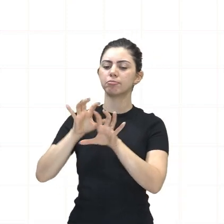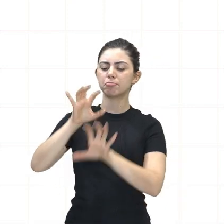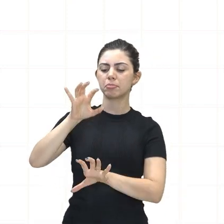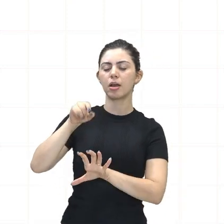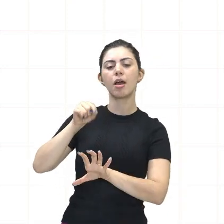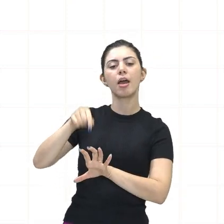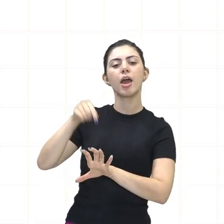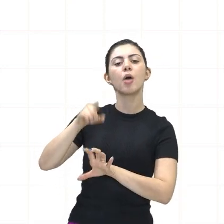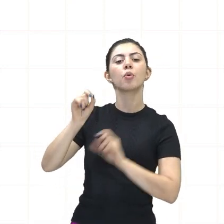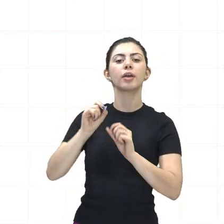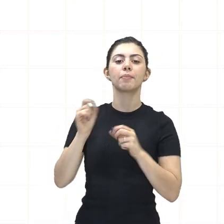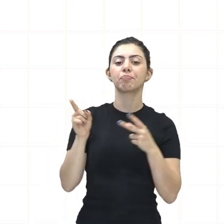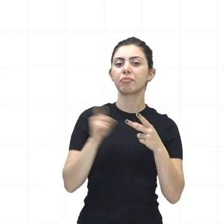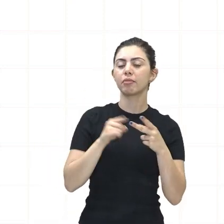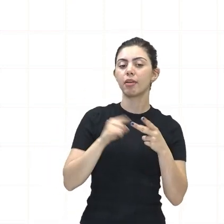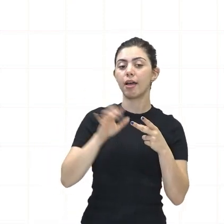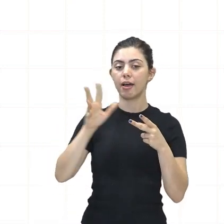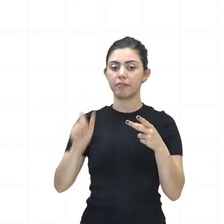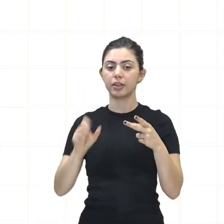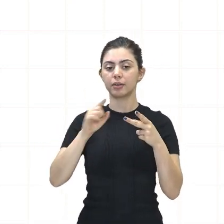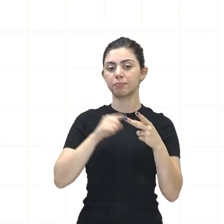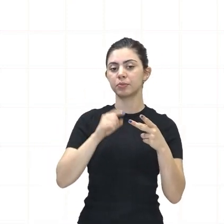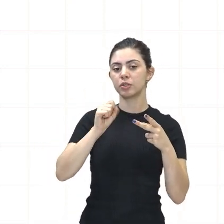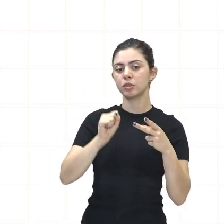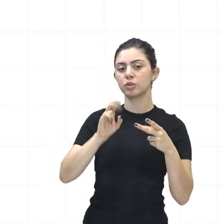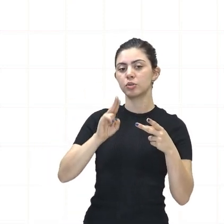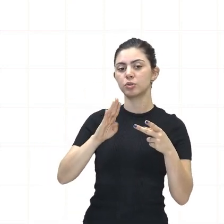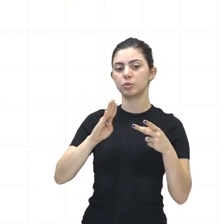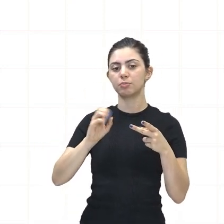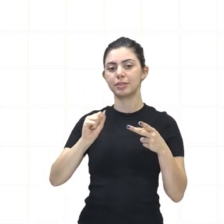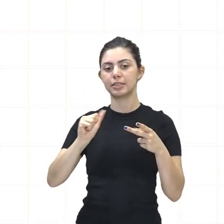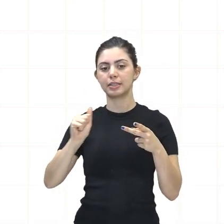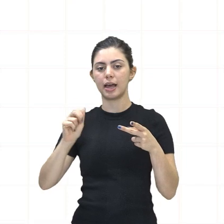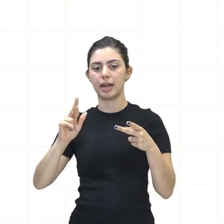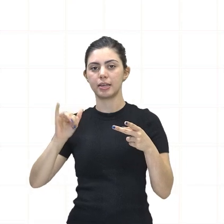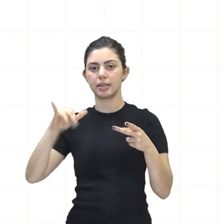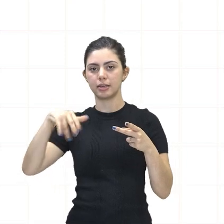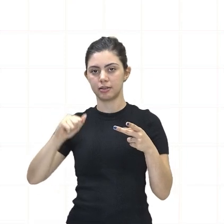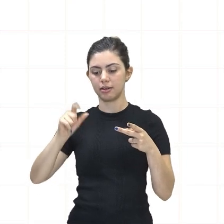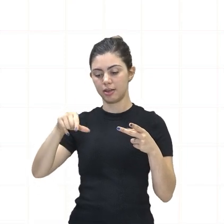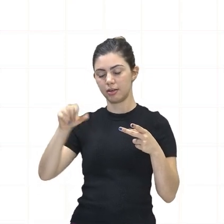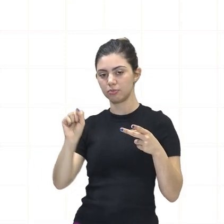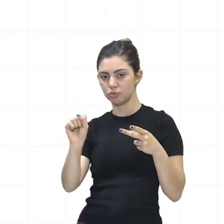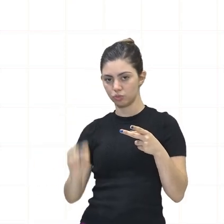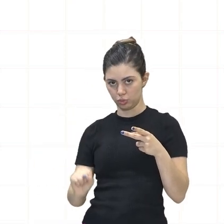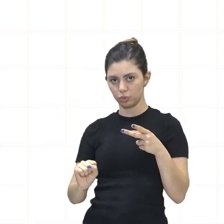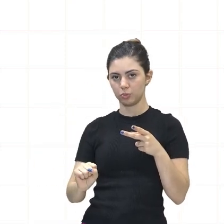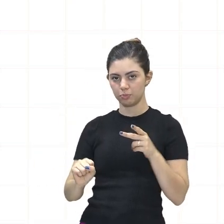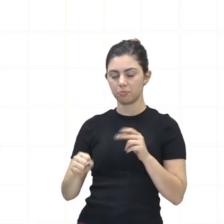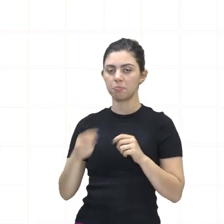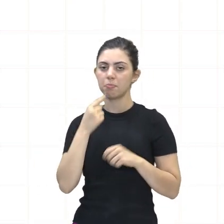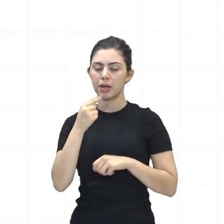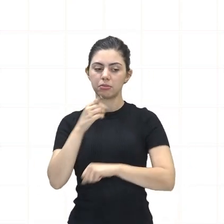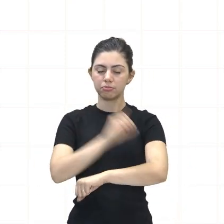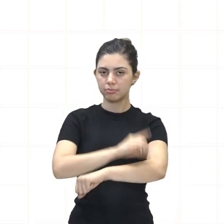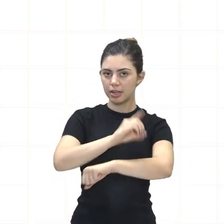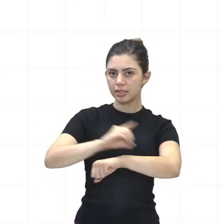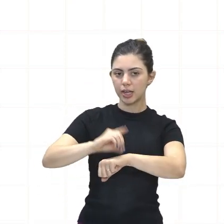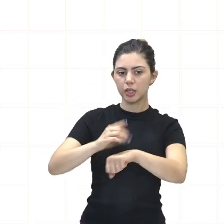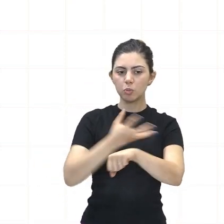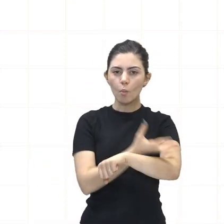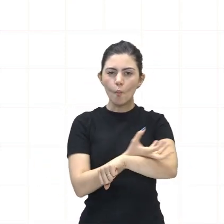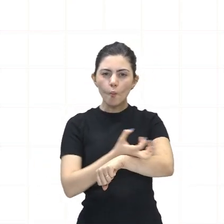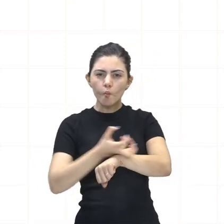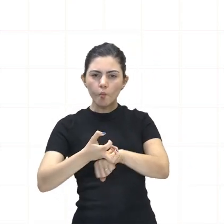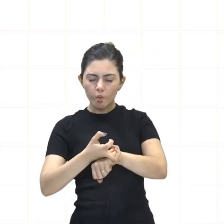África subsaariana, né, os países que ficam ao sul do deserto do Saara, que é um deserto muito conhecido, muito grande, né? E aí